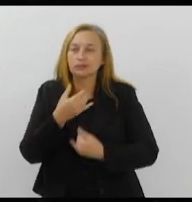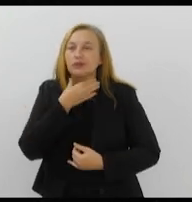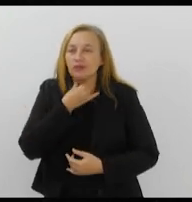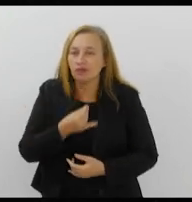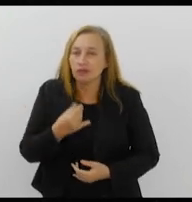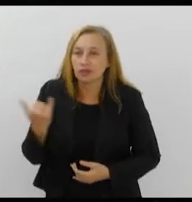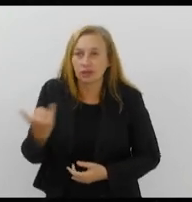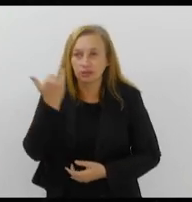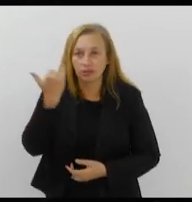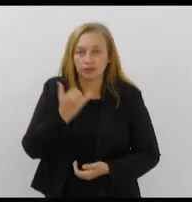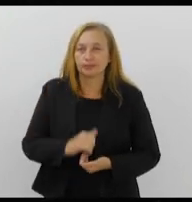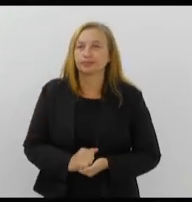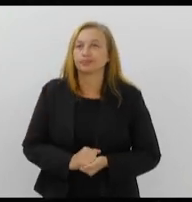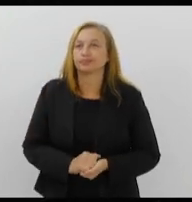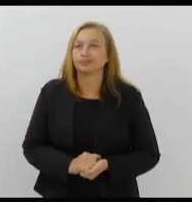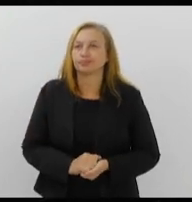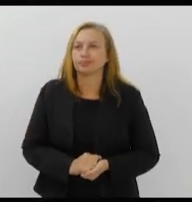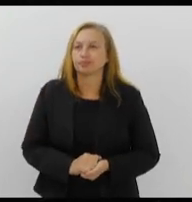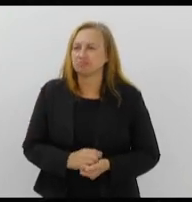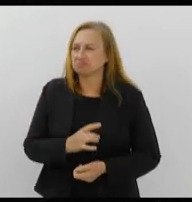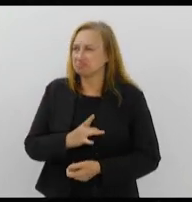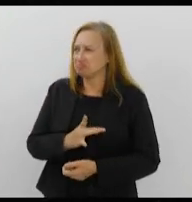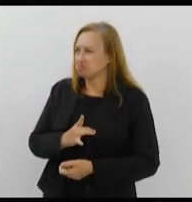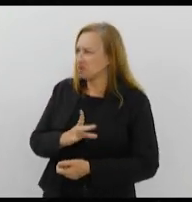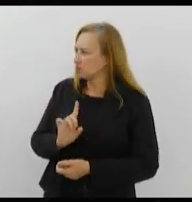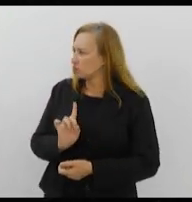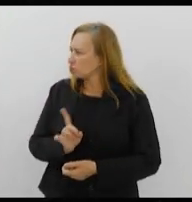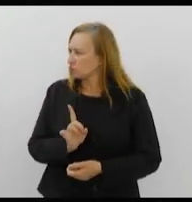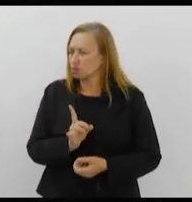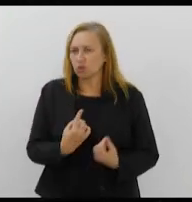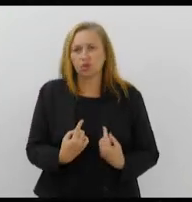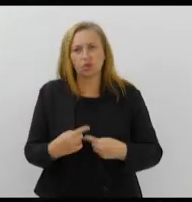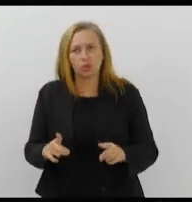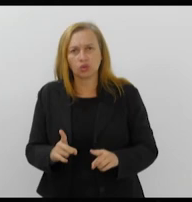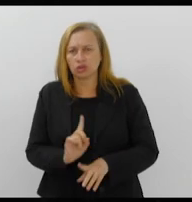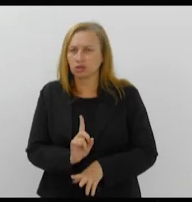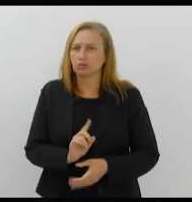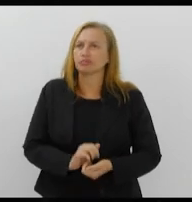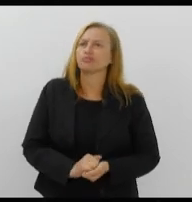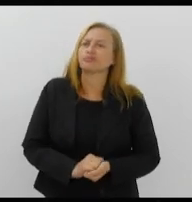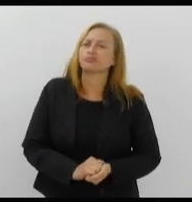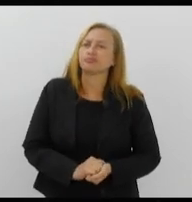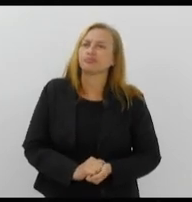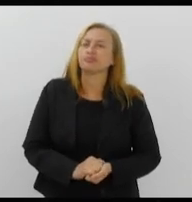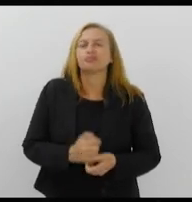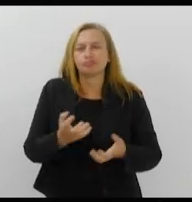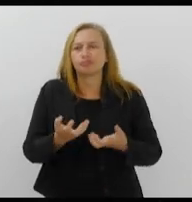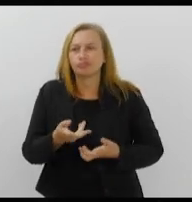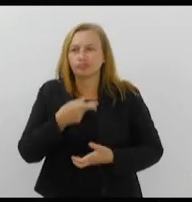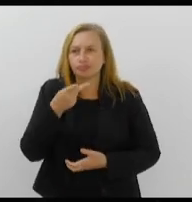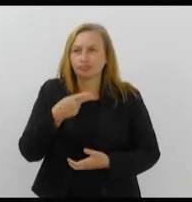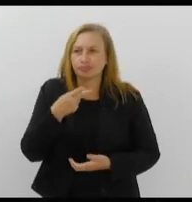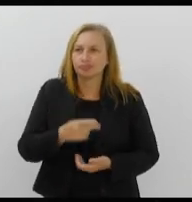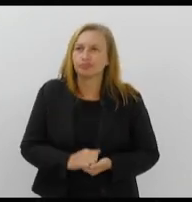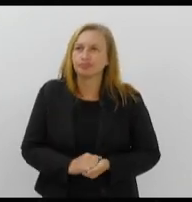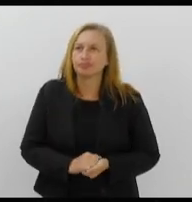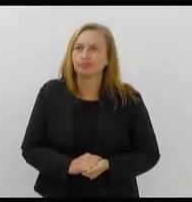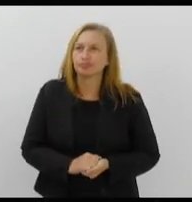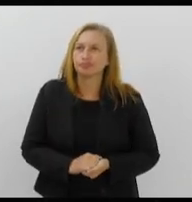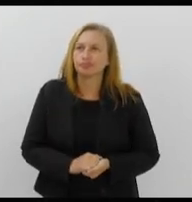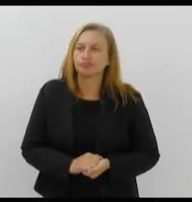muito importante. E ninguém deve ter medo de combater as fake news. Eu queria dizer que